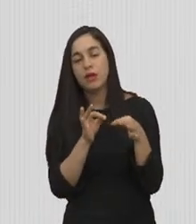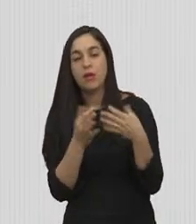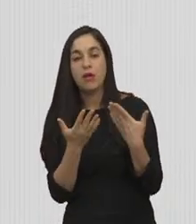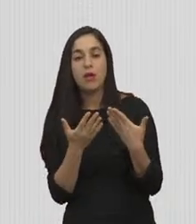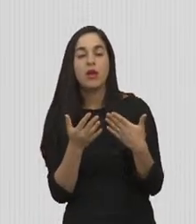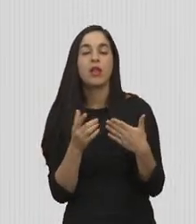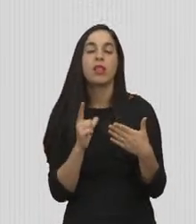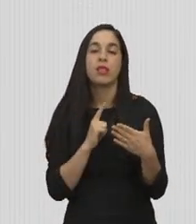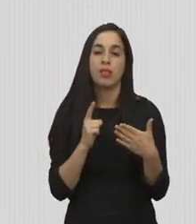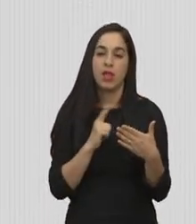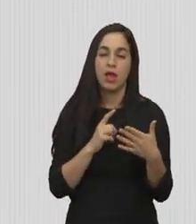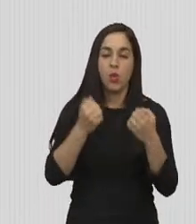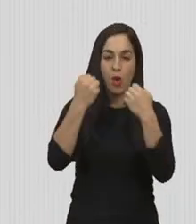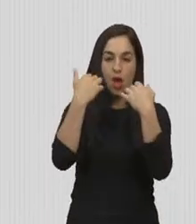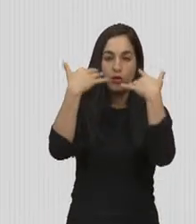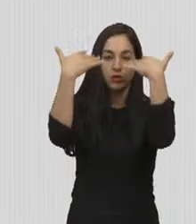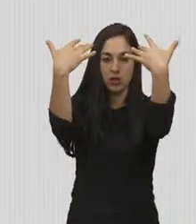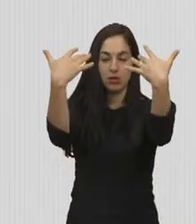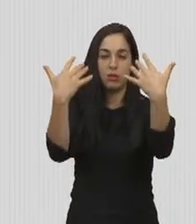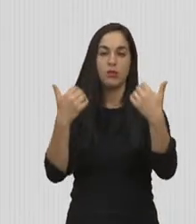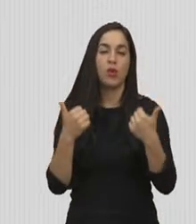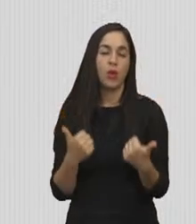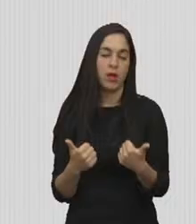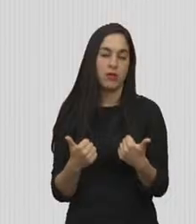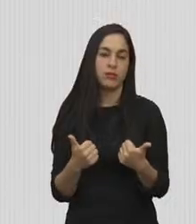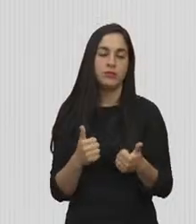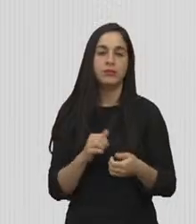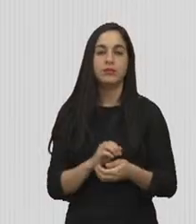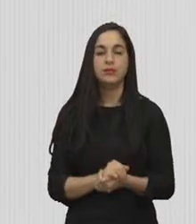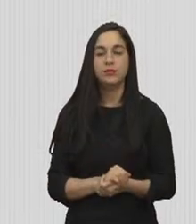fazer audiência pública. Ok?